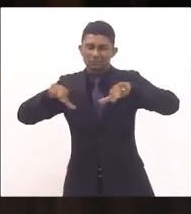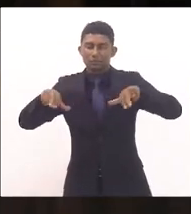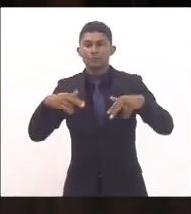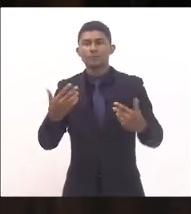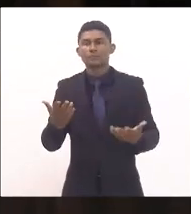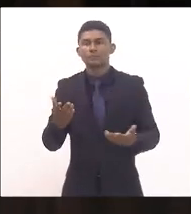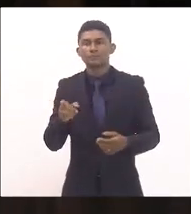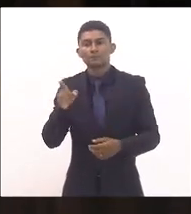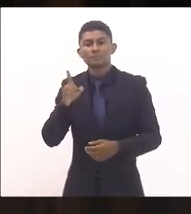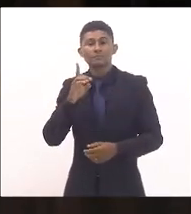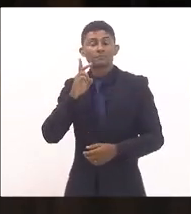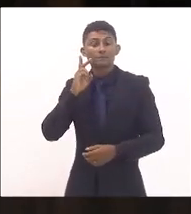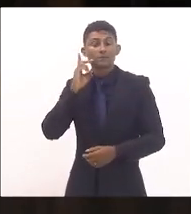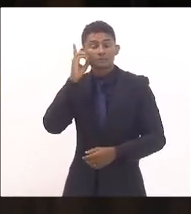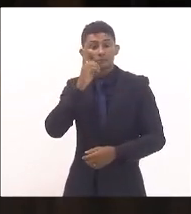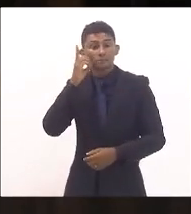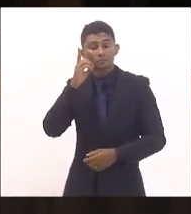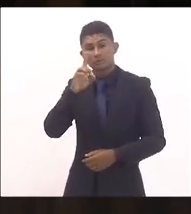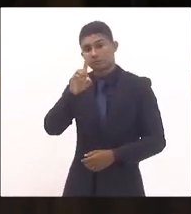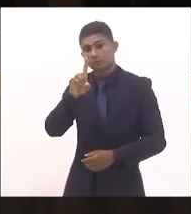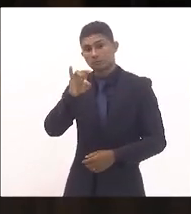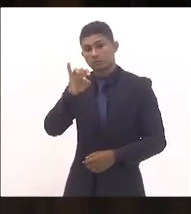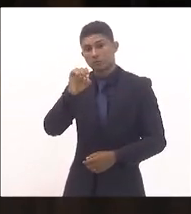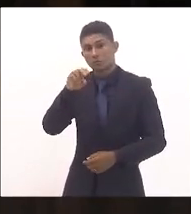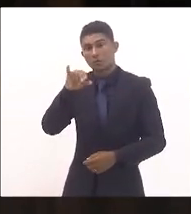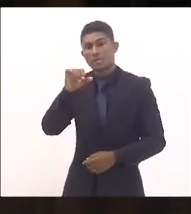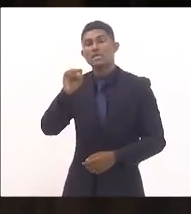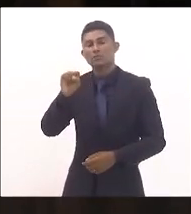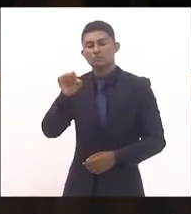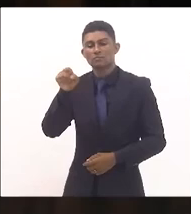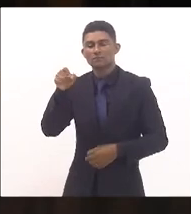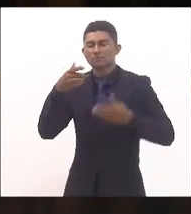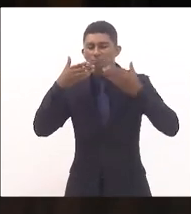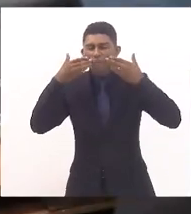deputado Dionísio Lins, agora mais moço.